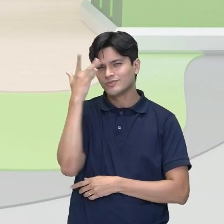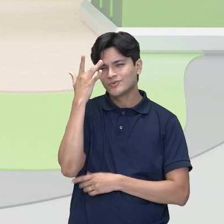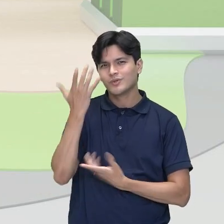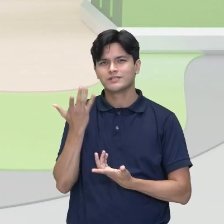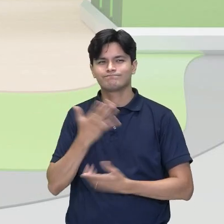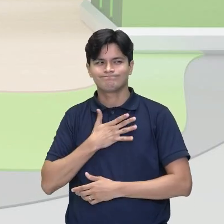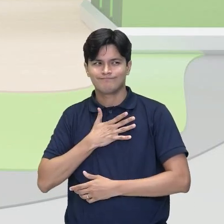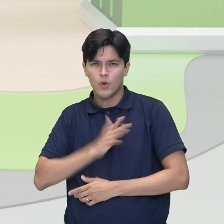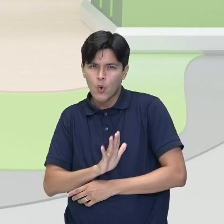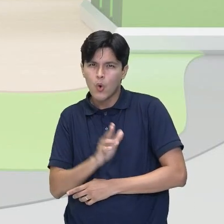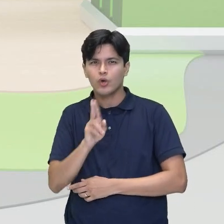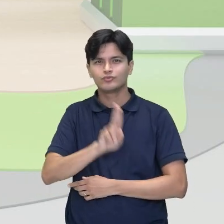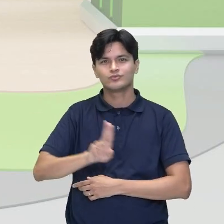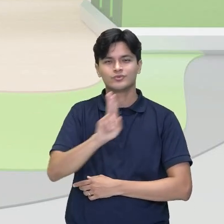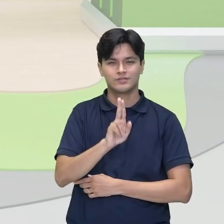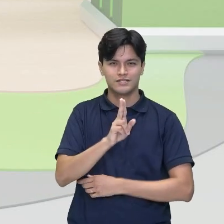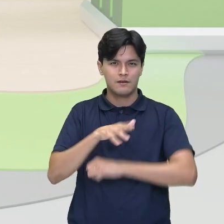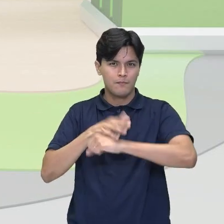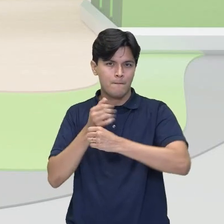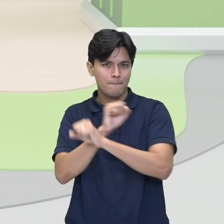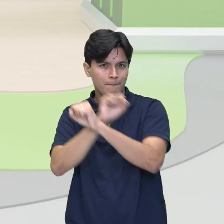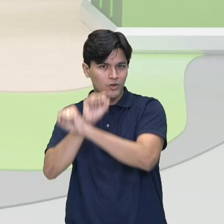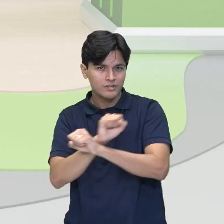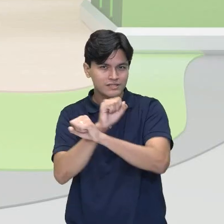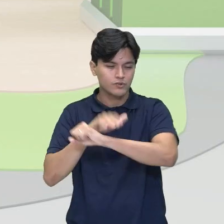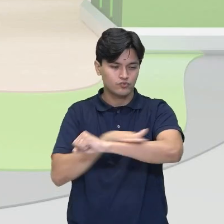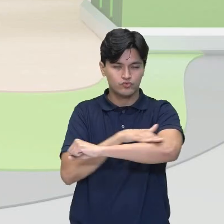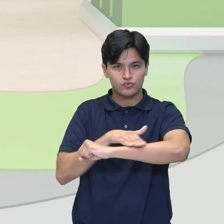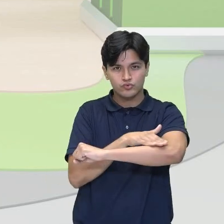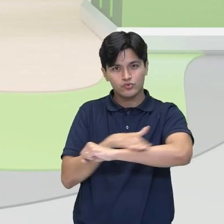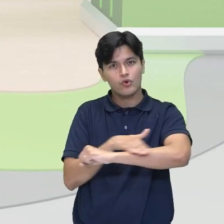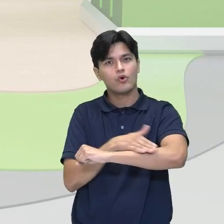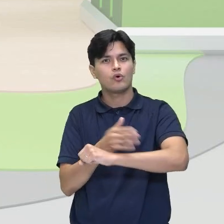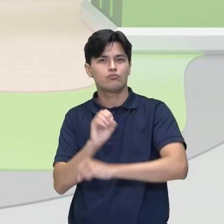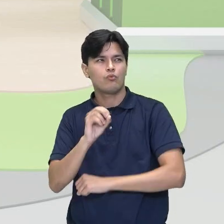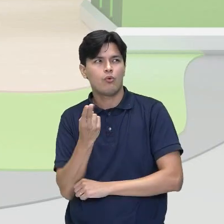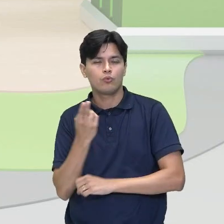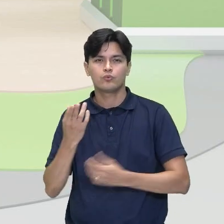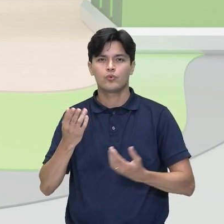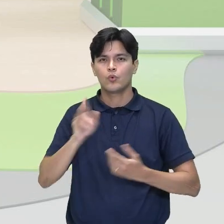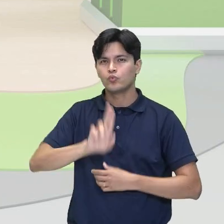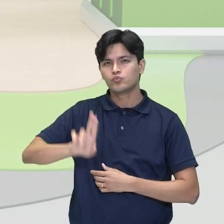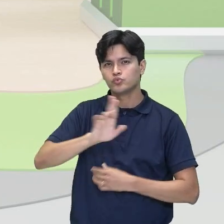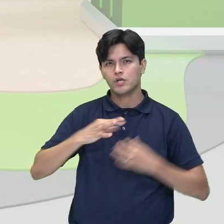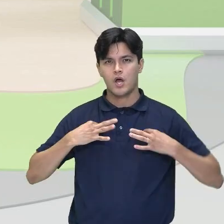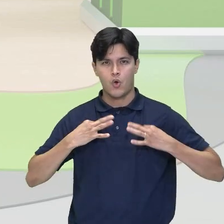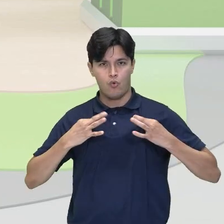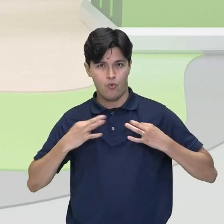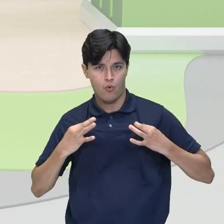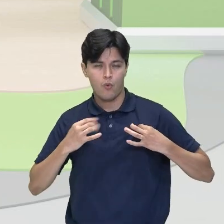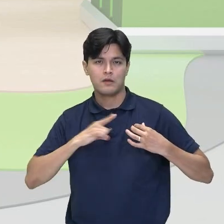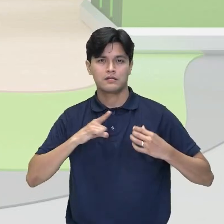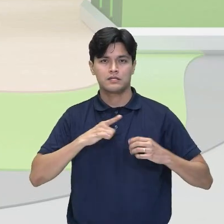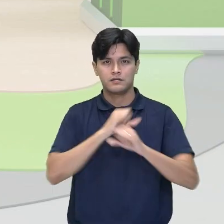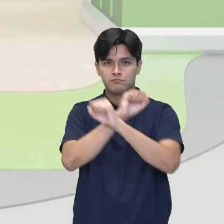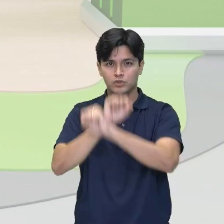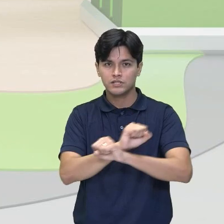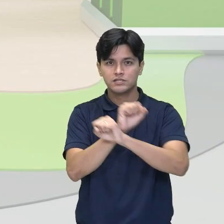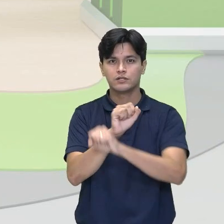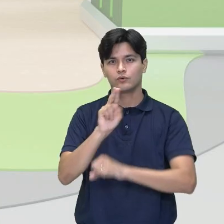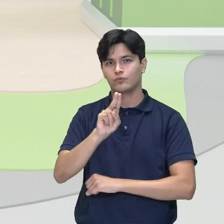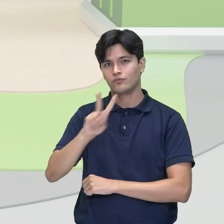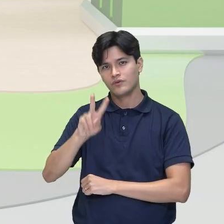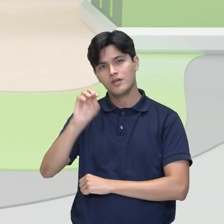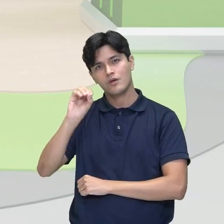colocar uma roupa, né, ou com proteção, ou de manga, de passar o protetor solar.